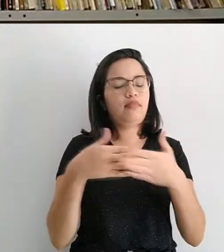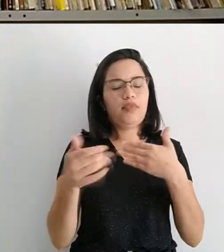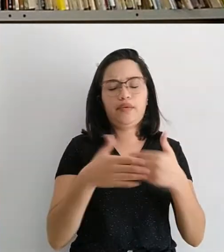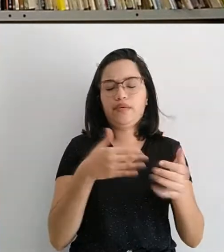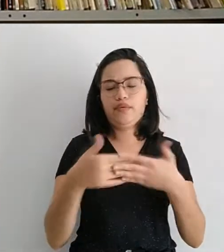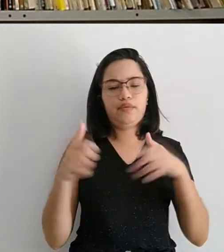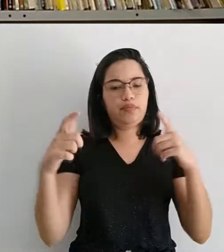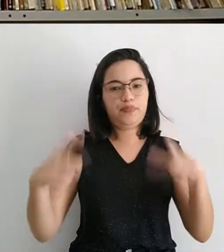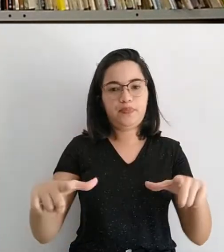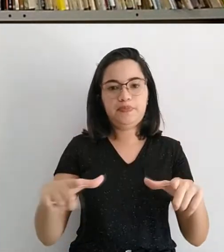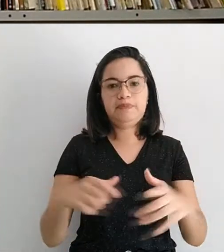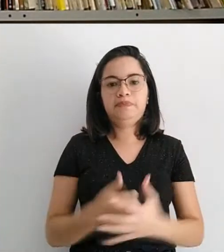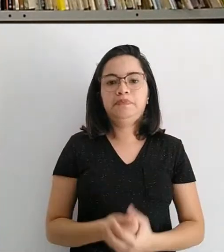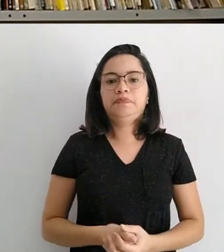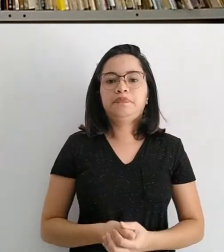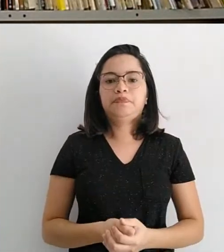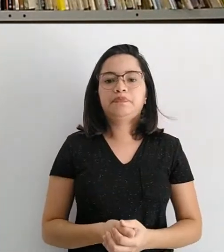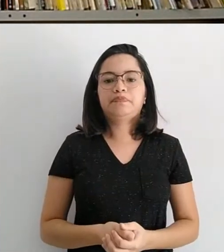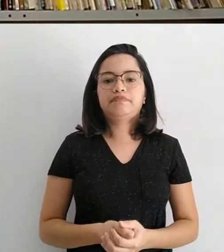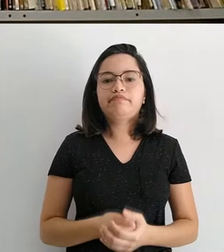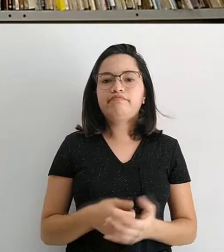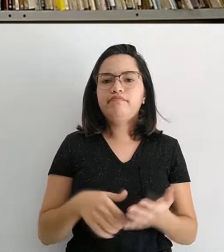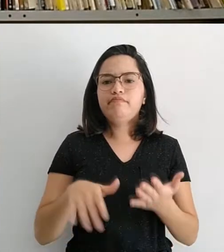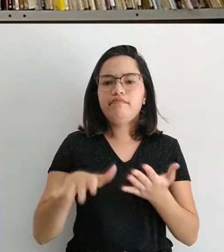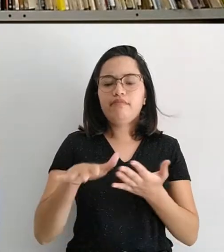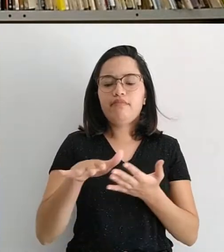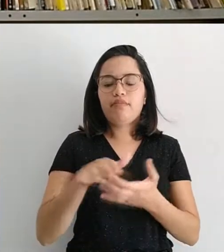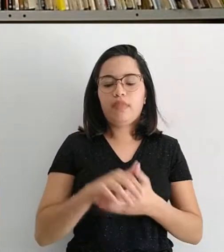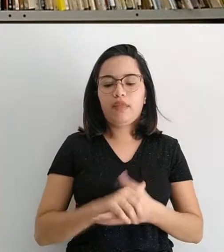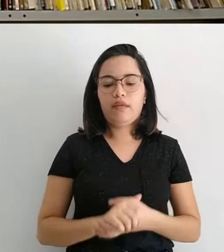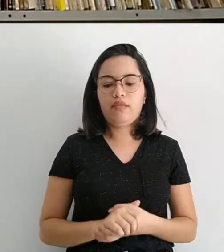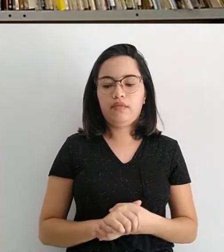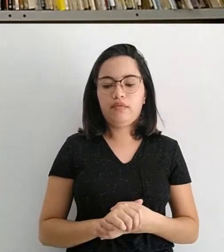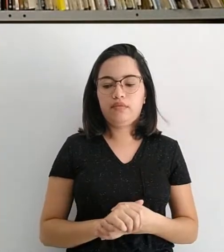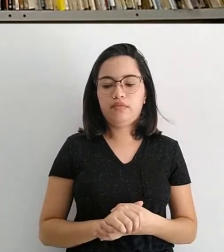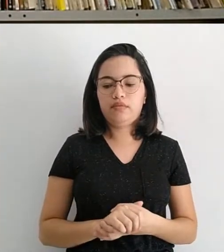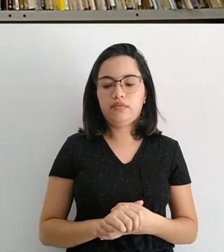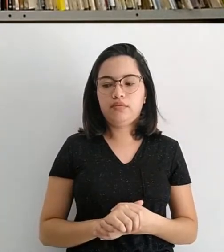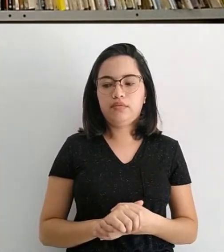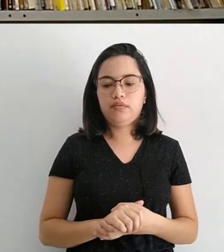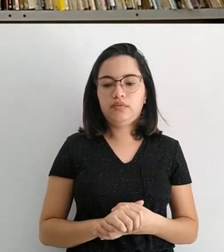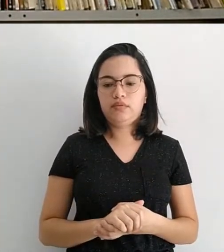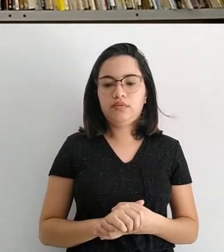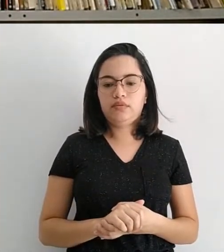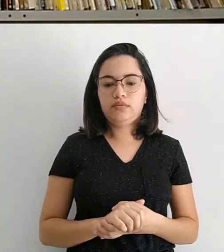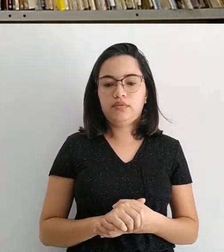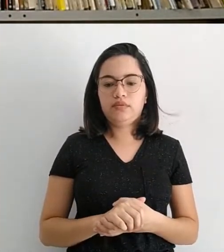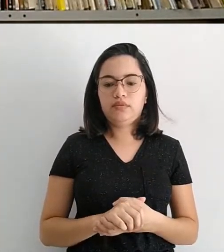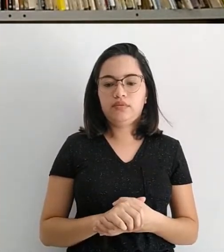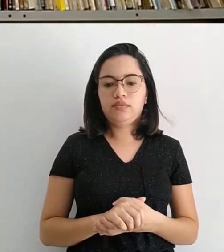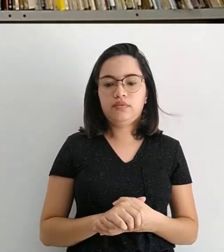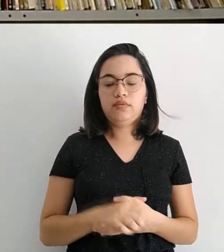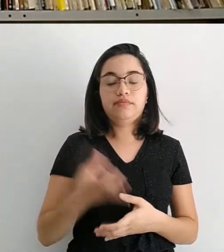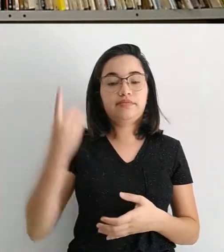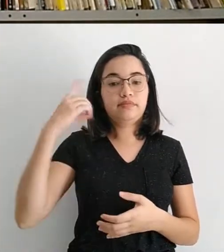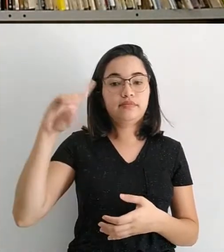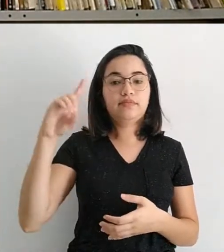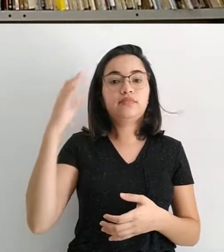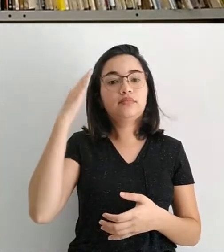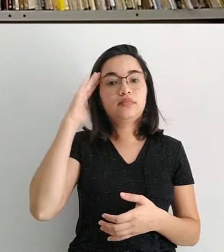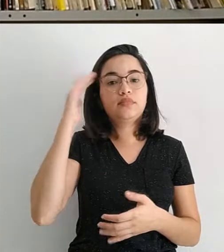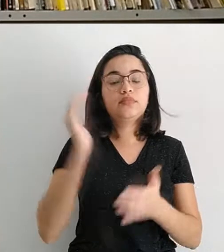em qualquer lugar que seja. Nada foge, portanto, à compreensão de